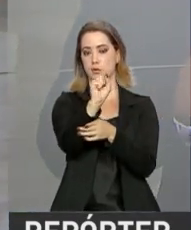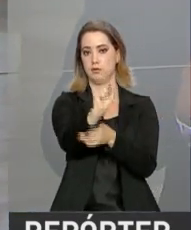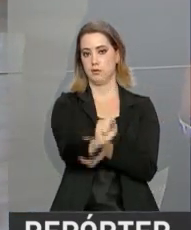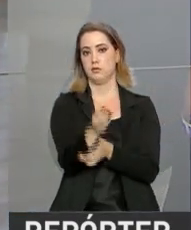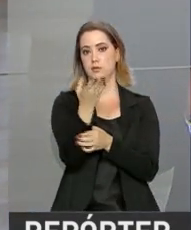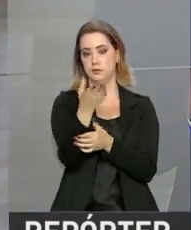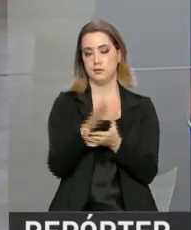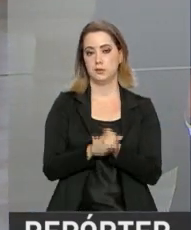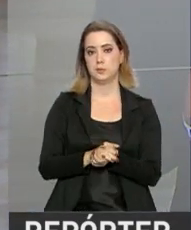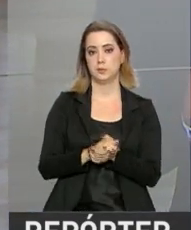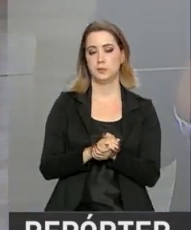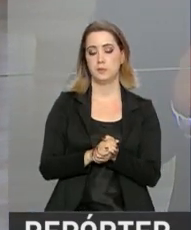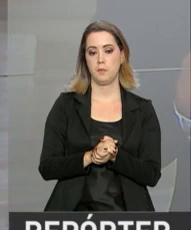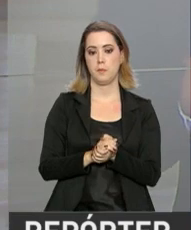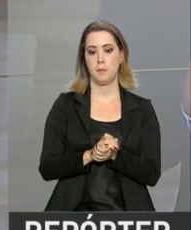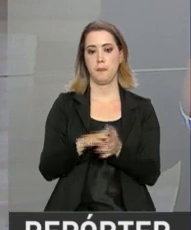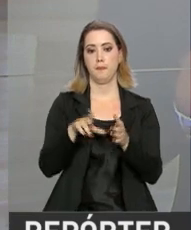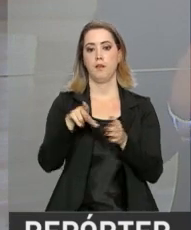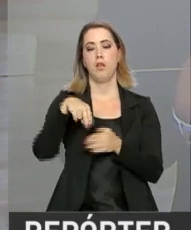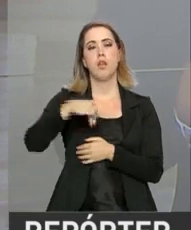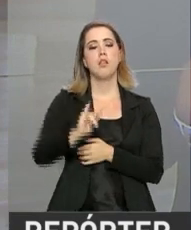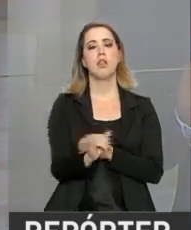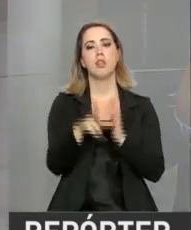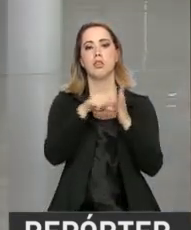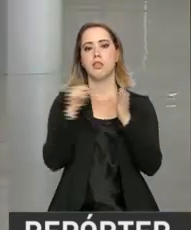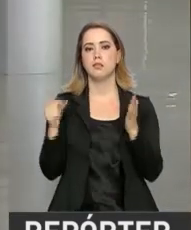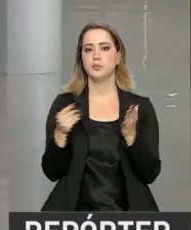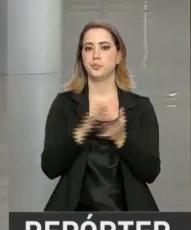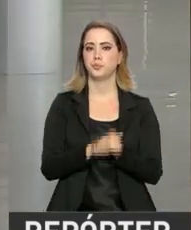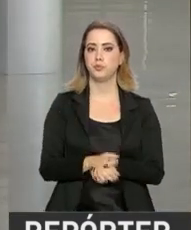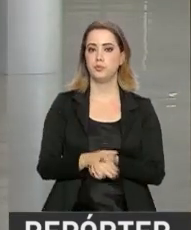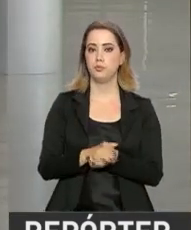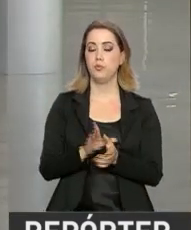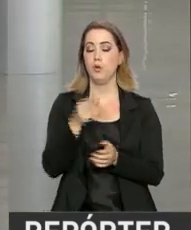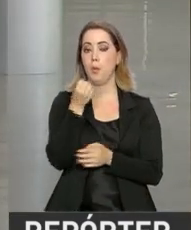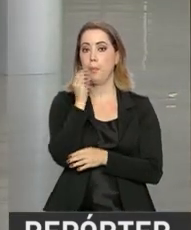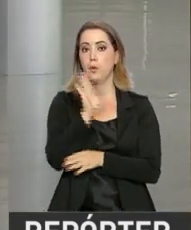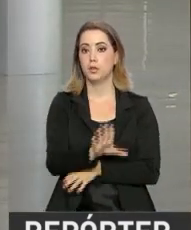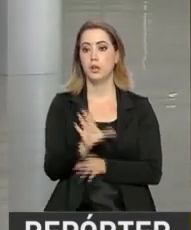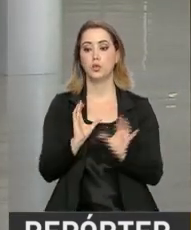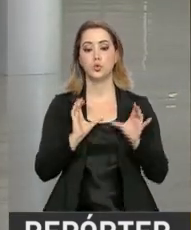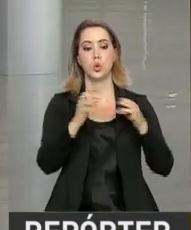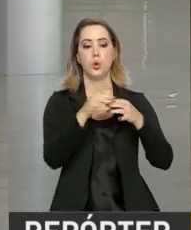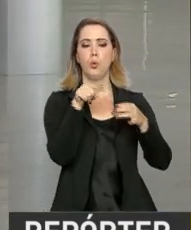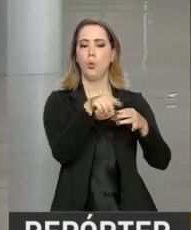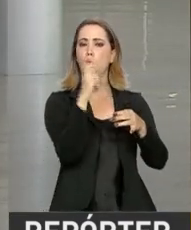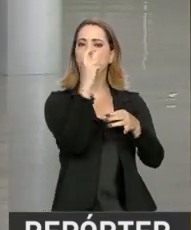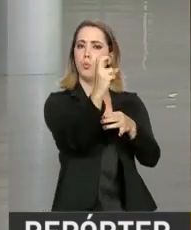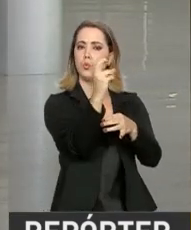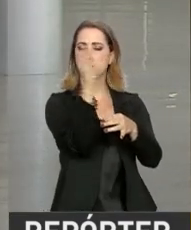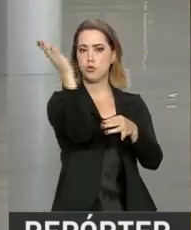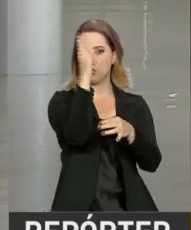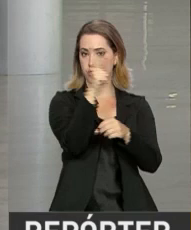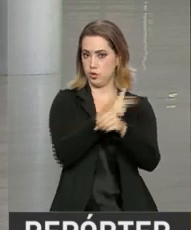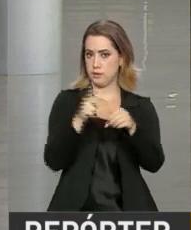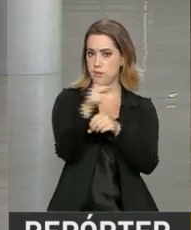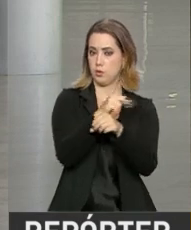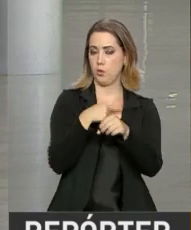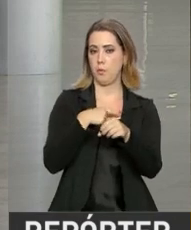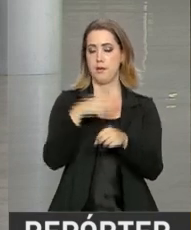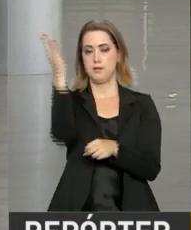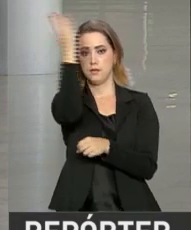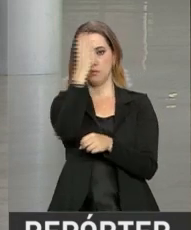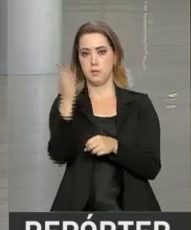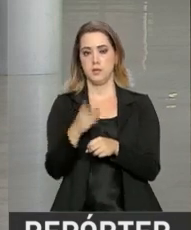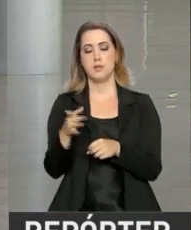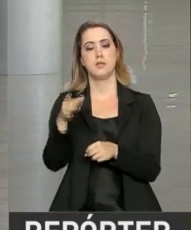Ney. Boa tarde, Zé Luiz. O BRICS é um grupo de 5 países formado por Brasil, Rússia, Índia,